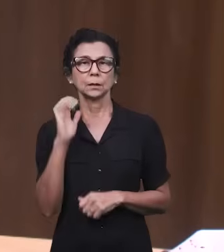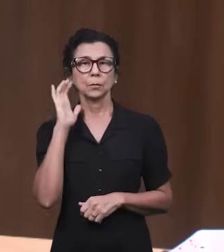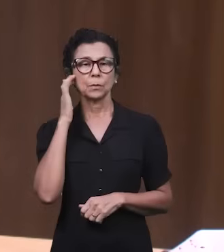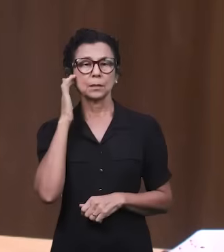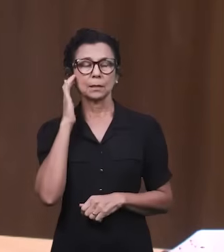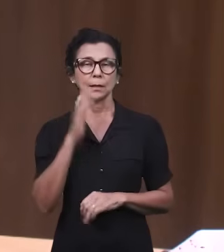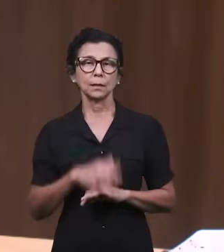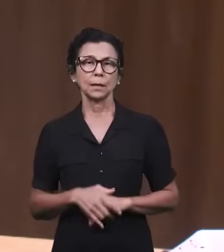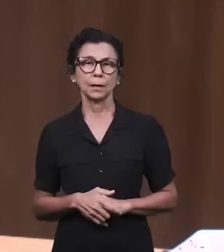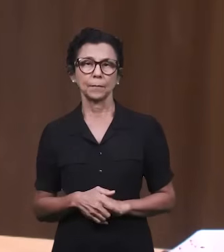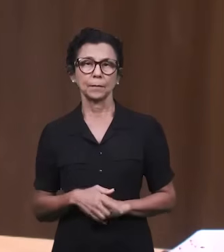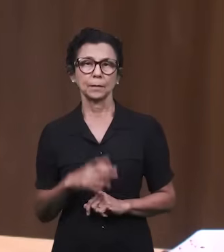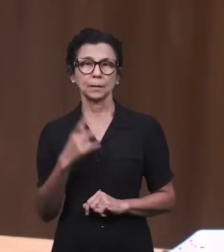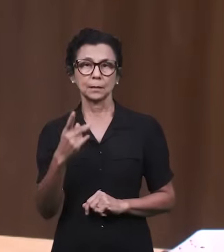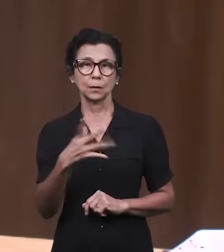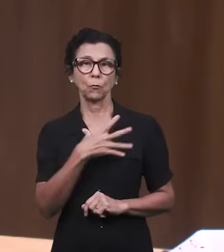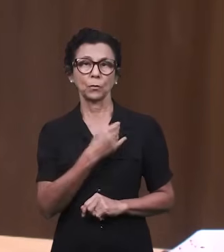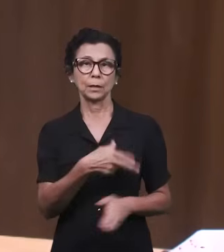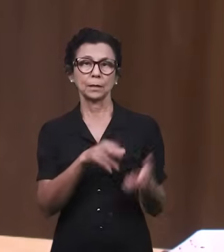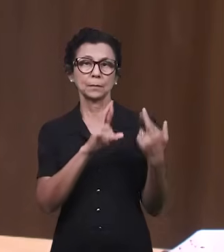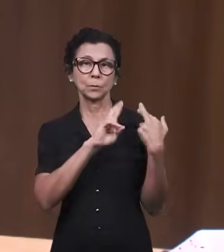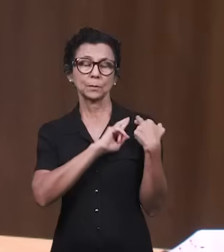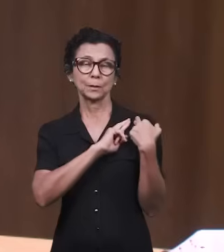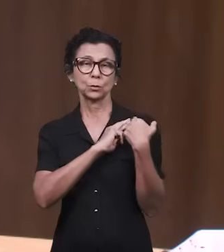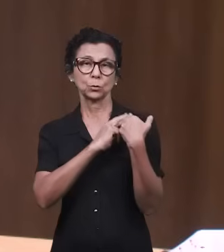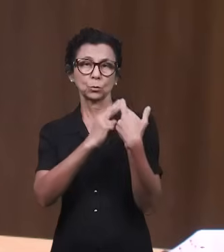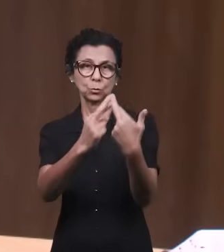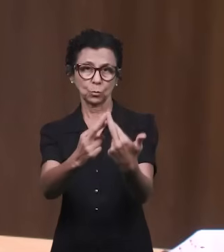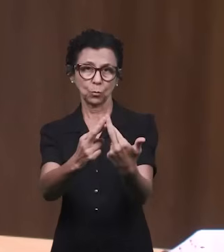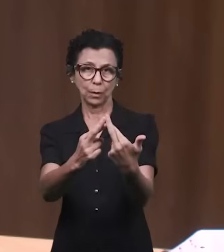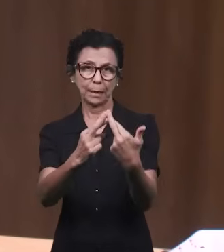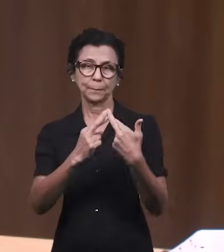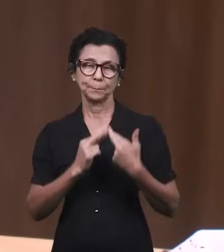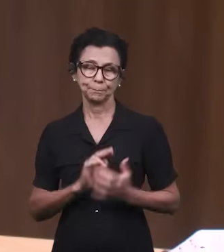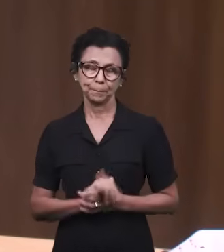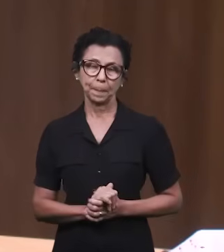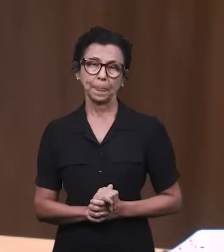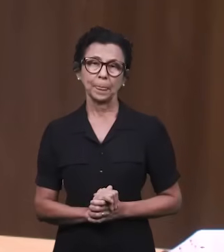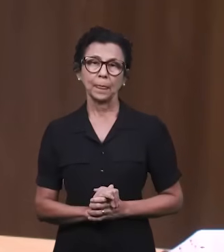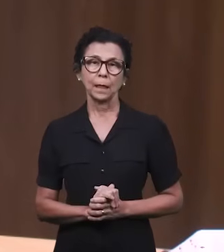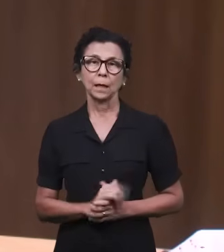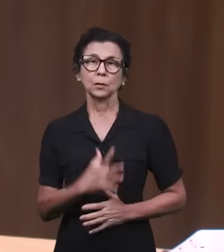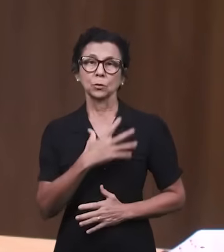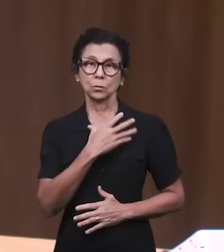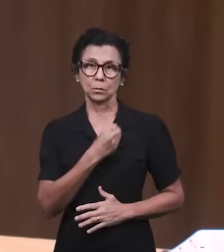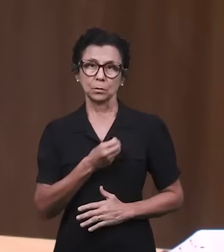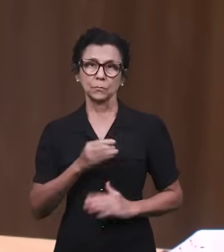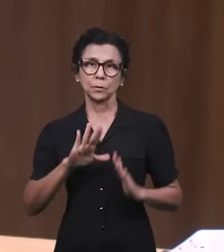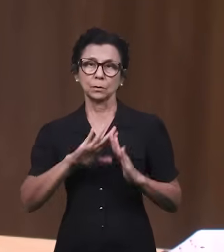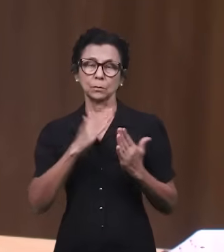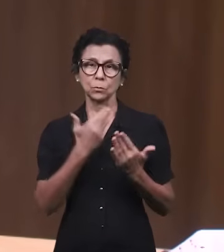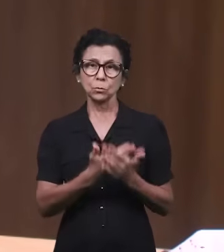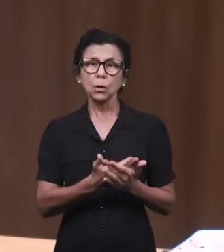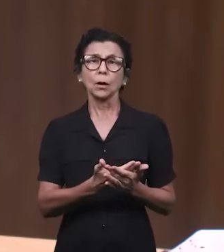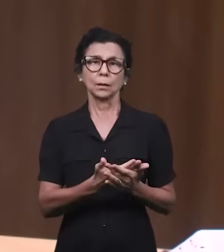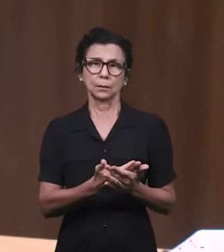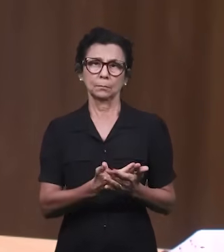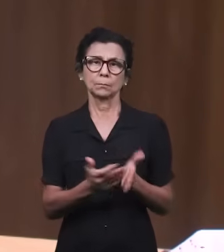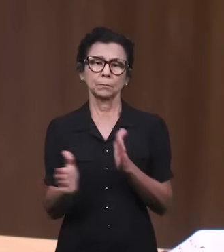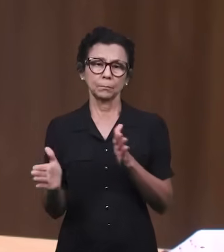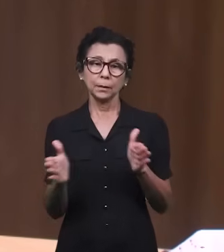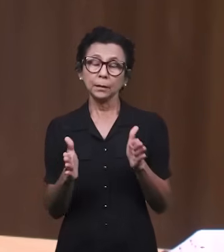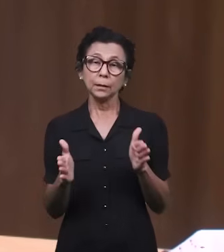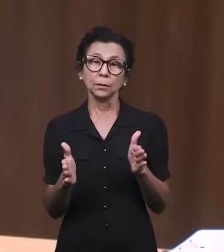essa educação. Nossos filhos passam muito tempo em escola, mas eles também passam muito tempo no lar.